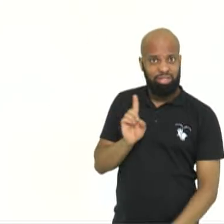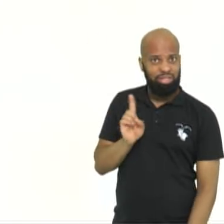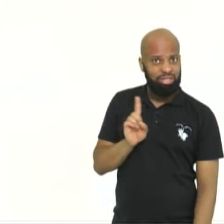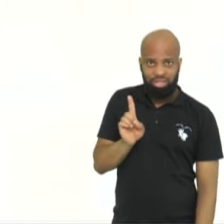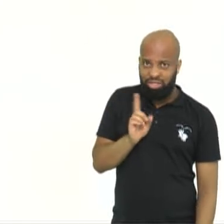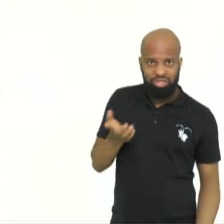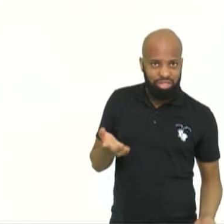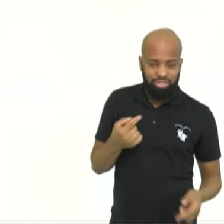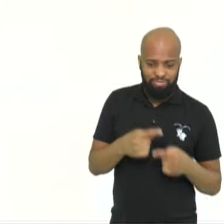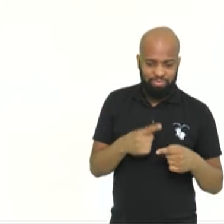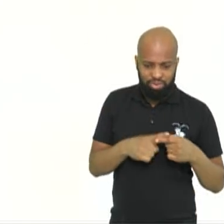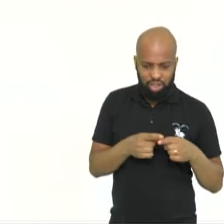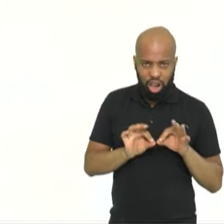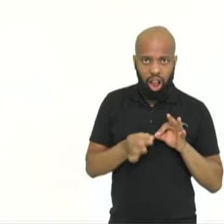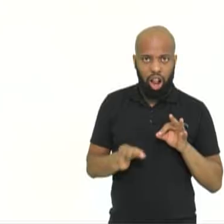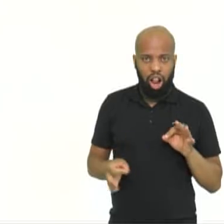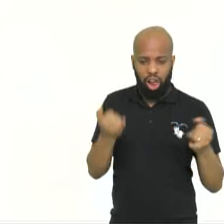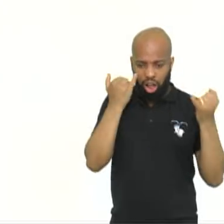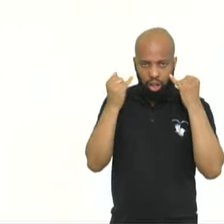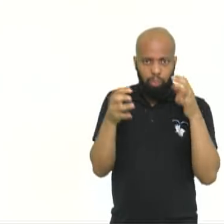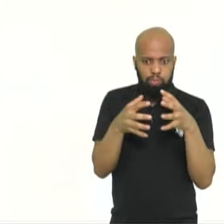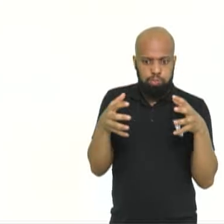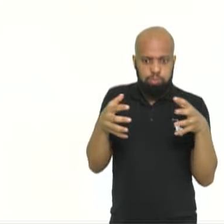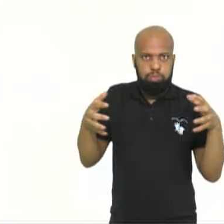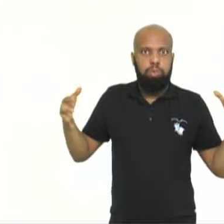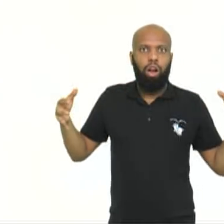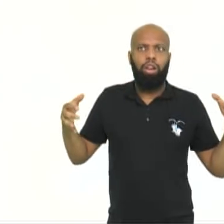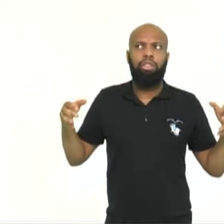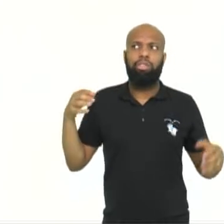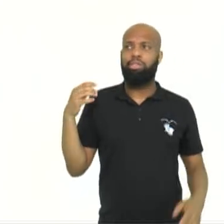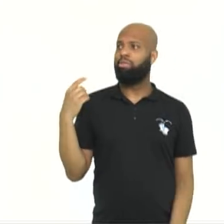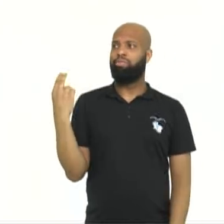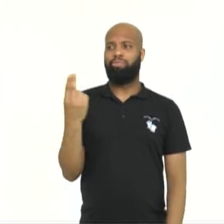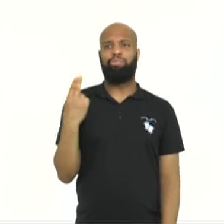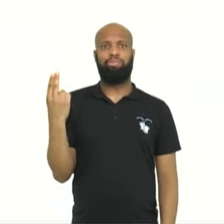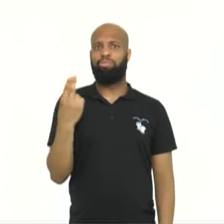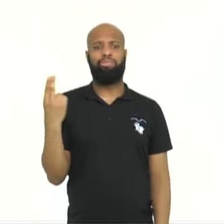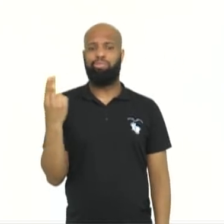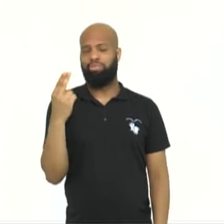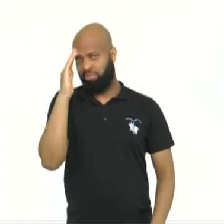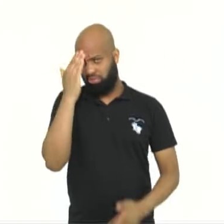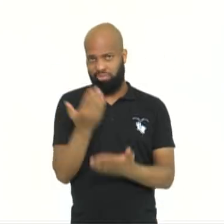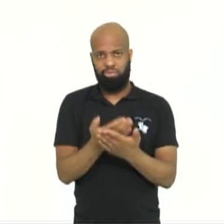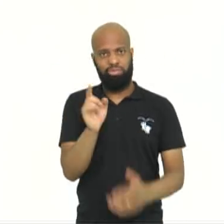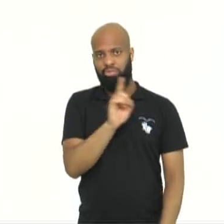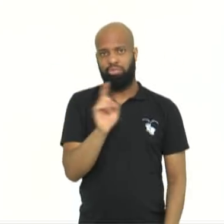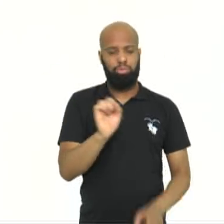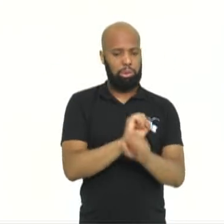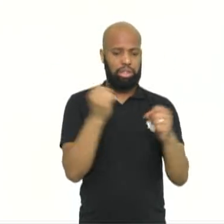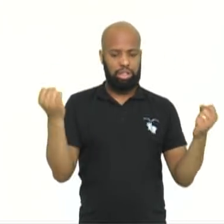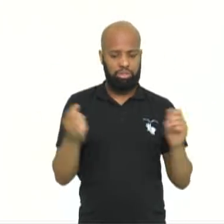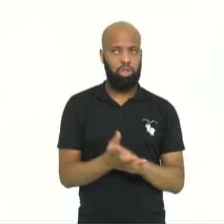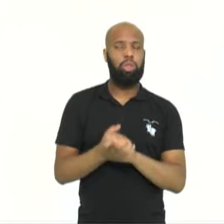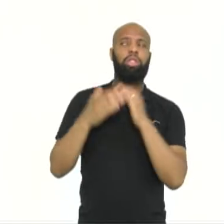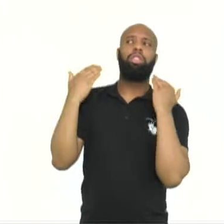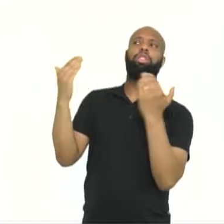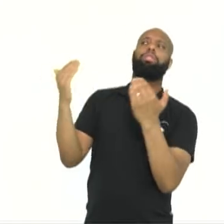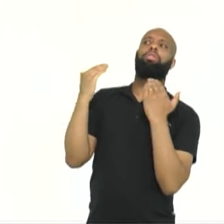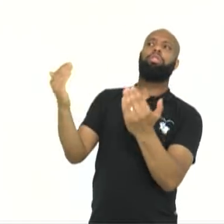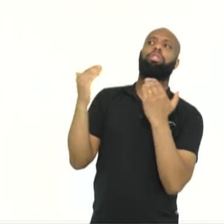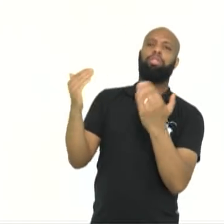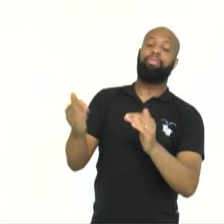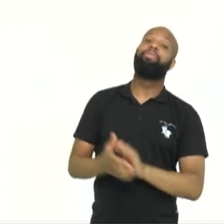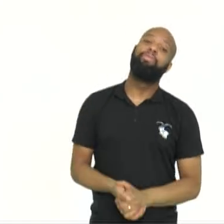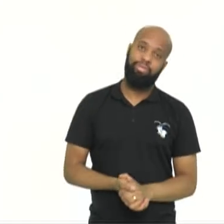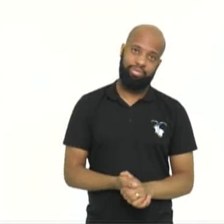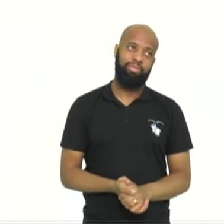Aumentou tanto aquilo ali, aquela informação, que foi impossível de acreditar nela. Então a gente passa a duvidar, né? Não pode